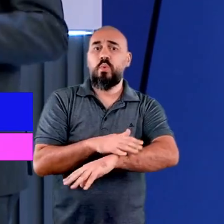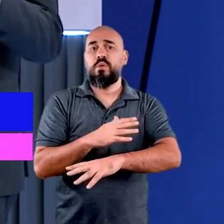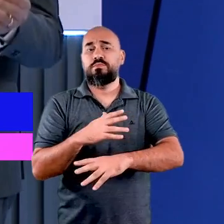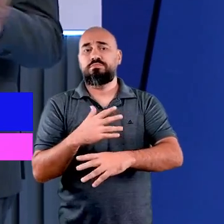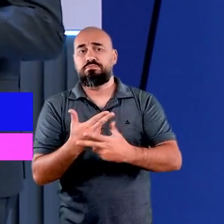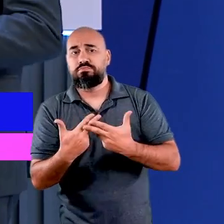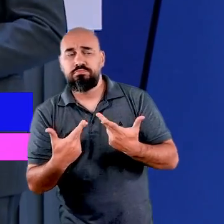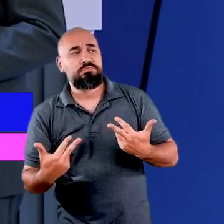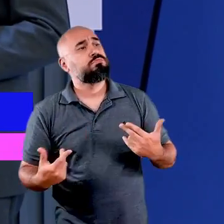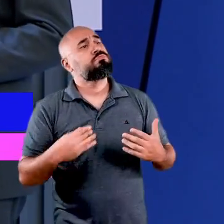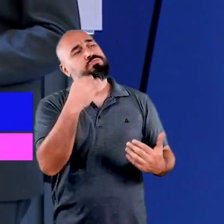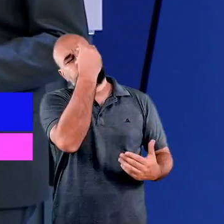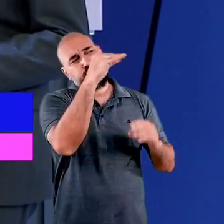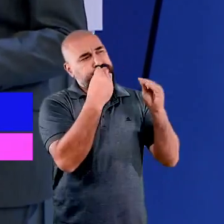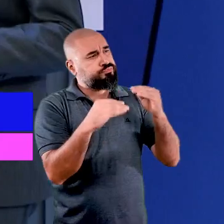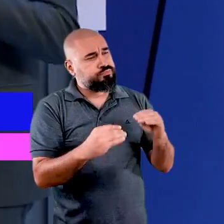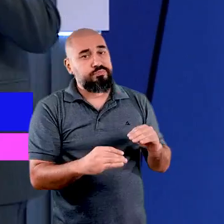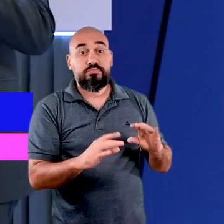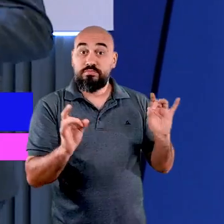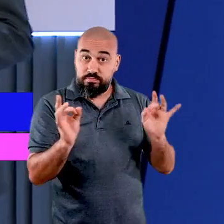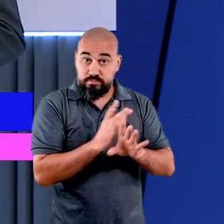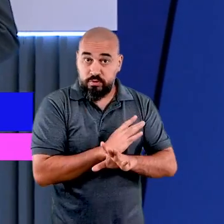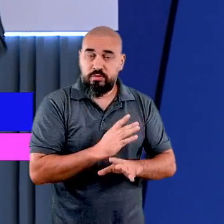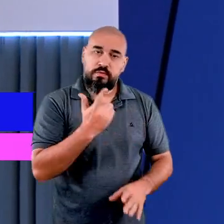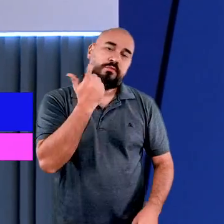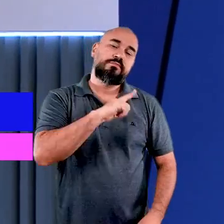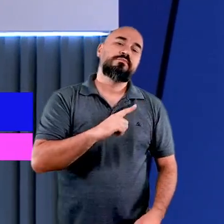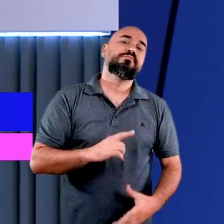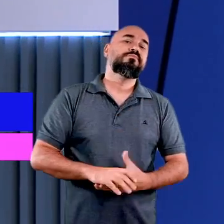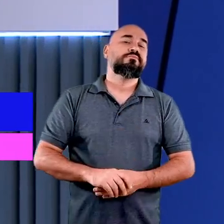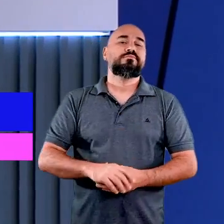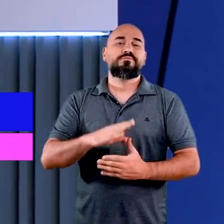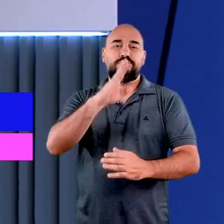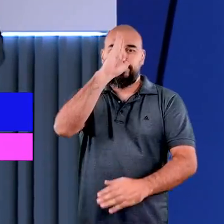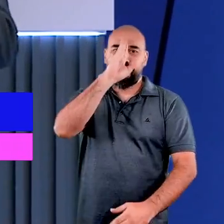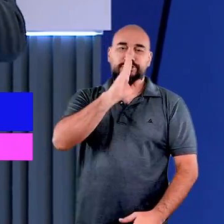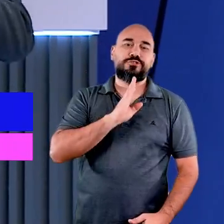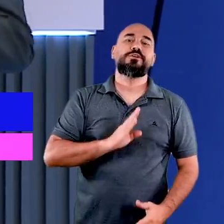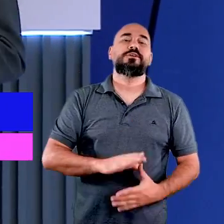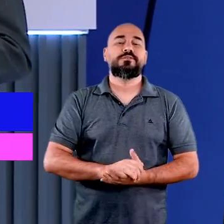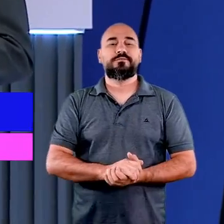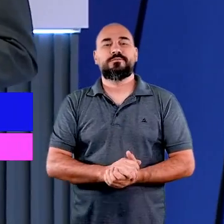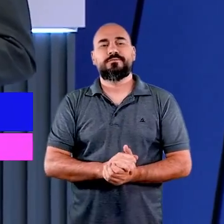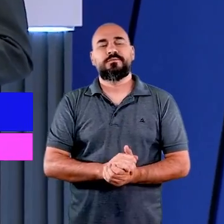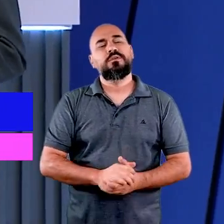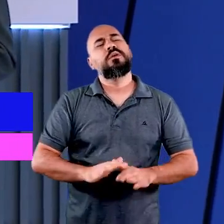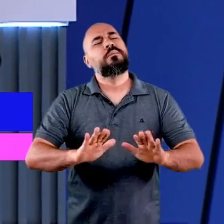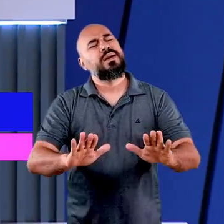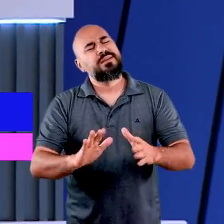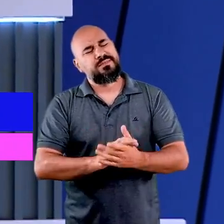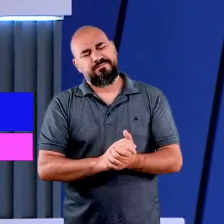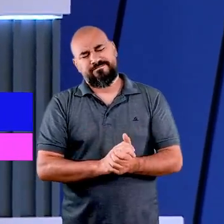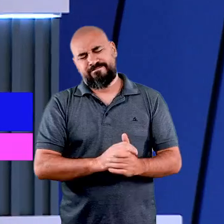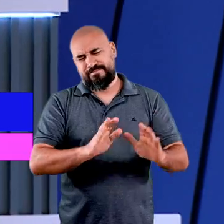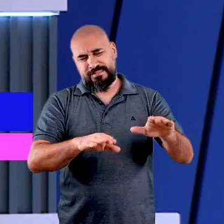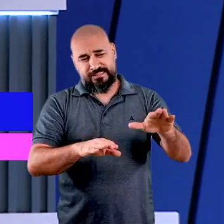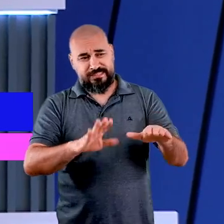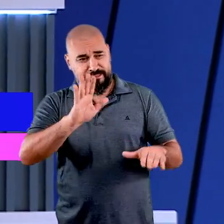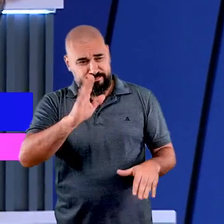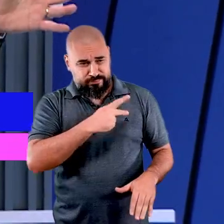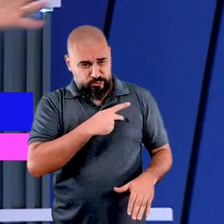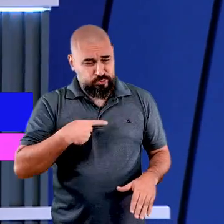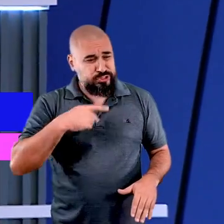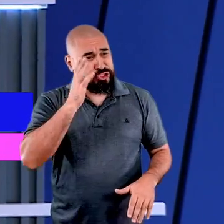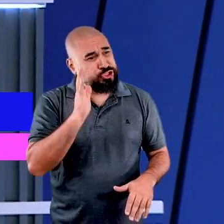um aluno ou uma aluna da nossa escola bíblica. Um outro detalhe importante. Talvez você está dizendo assim, pastor, eu já